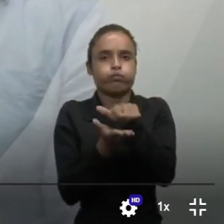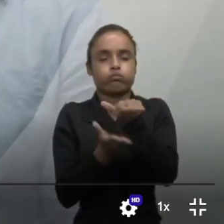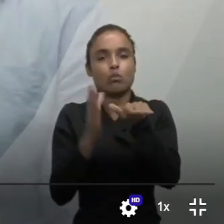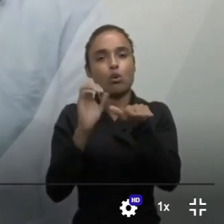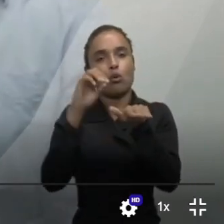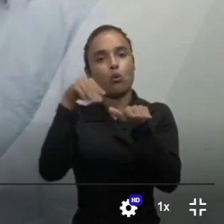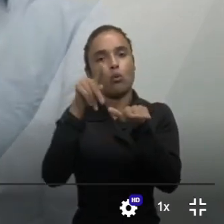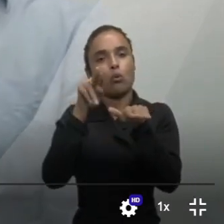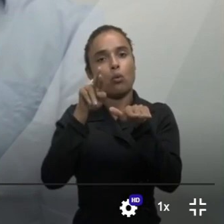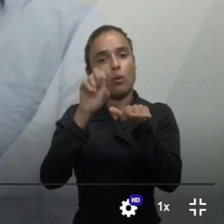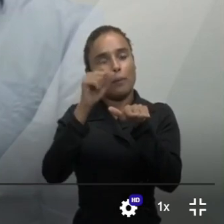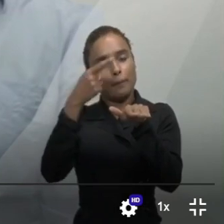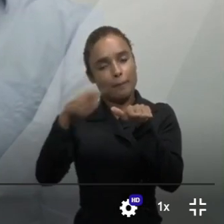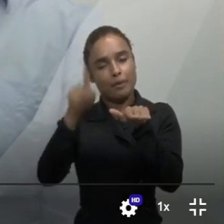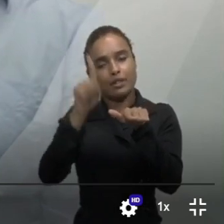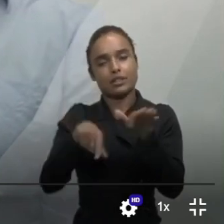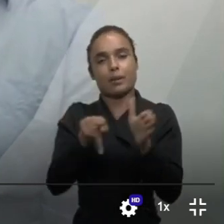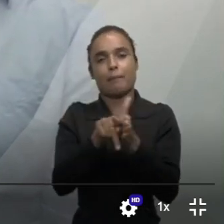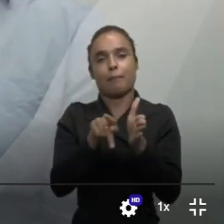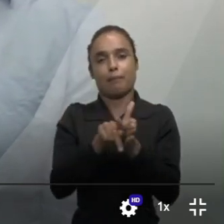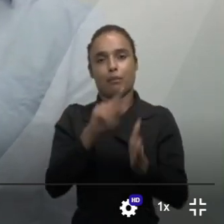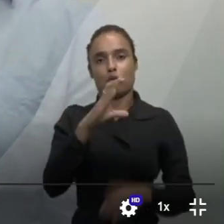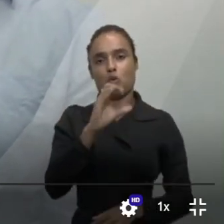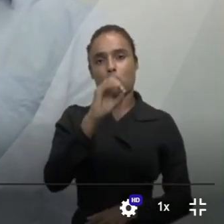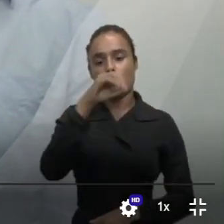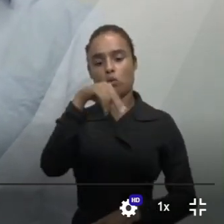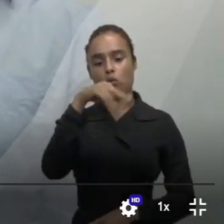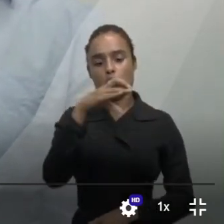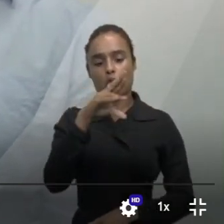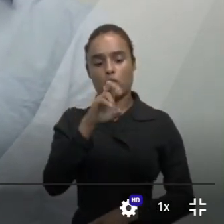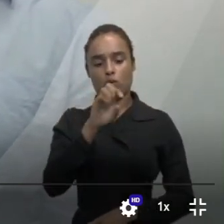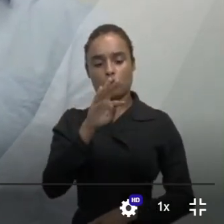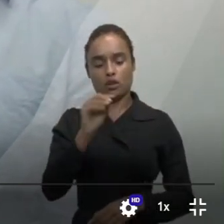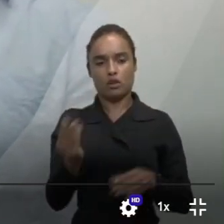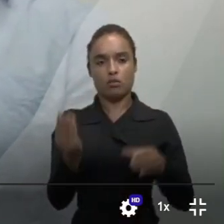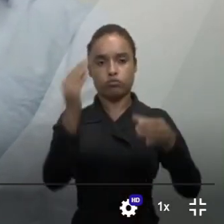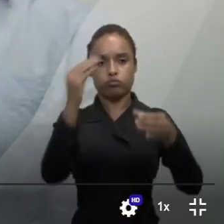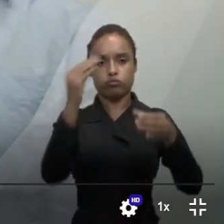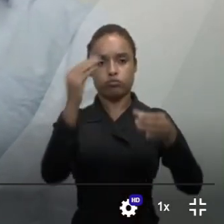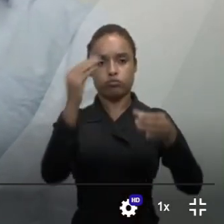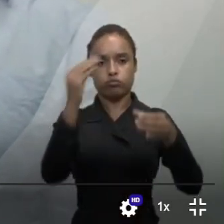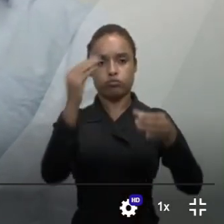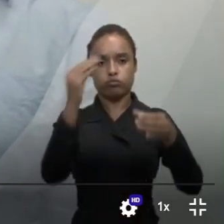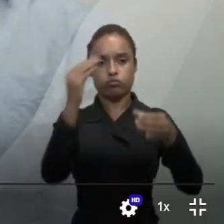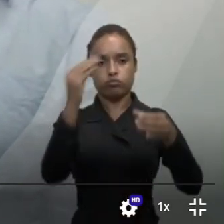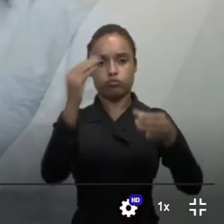trabalha a compressão? O próprio concreto. Então, é uma região onde eu utilizo o concreto